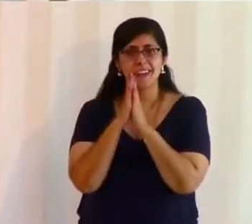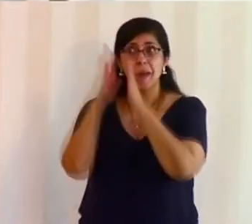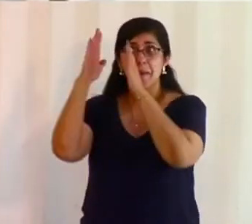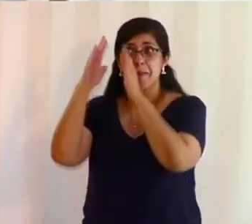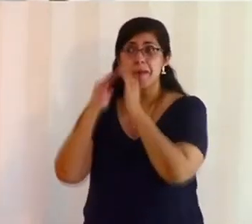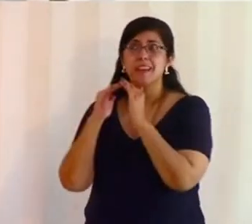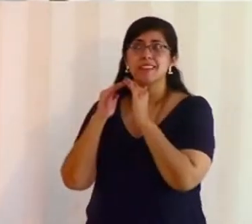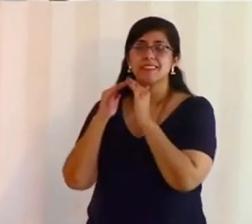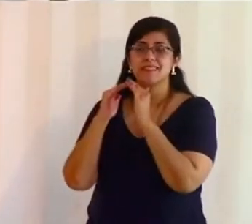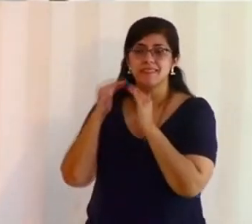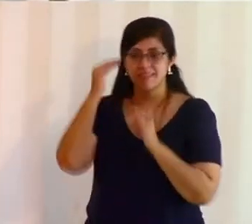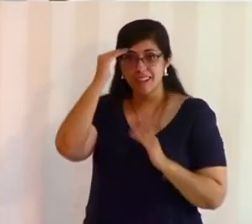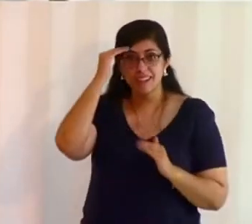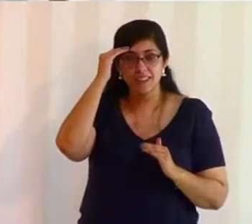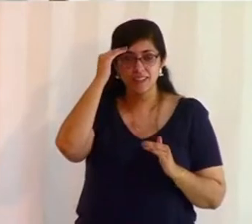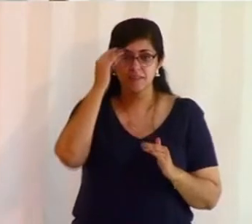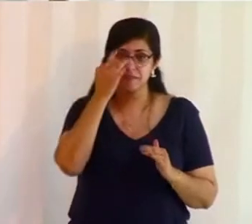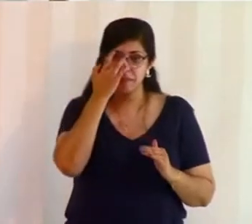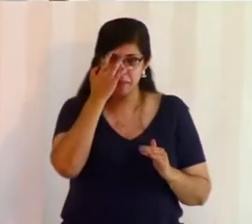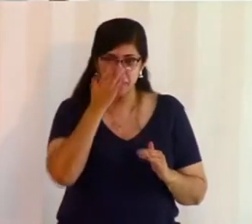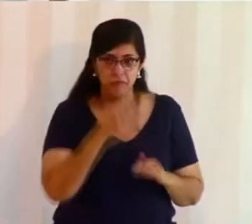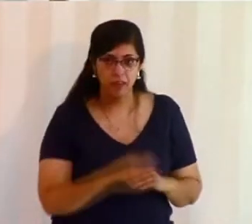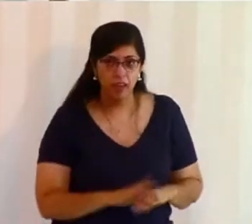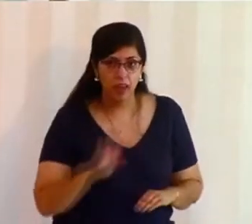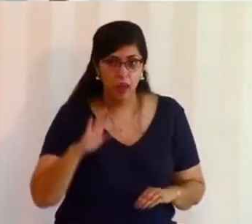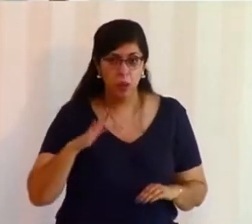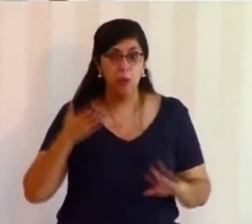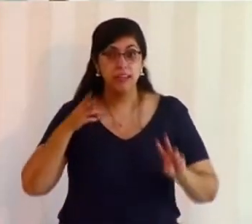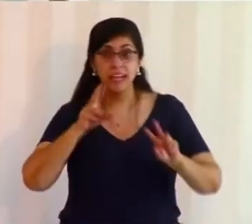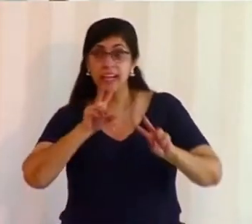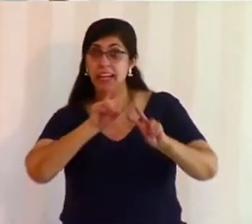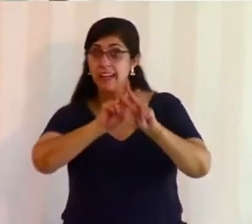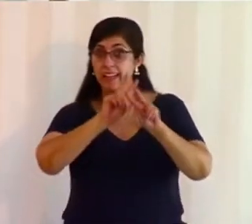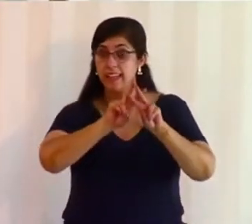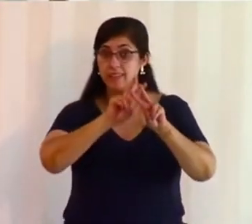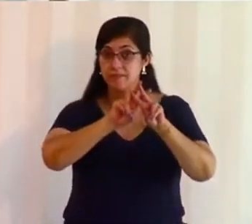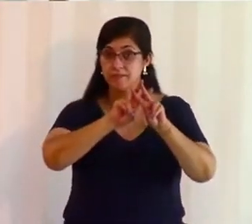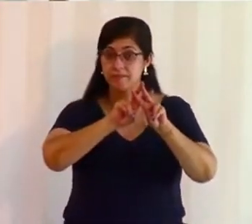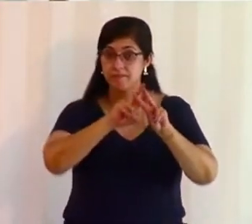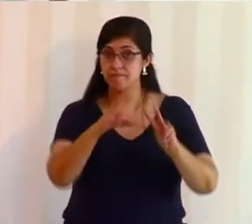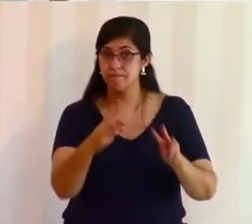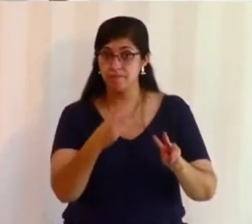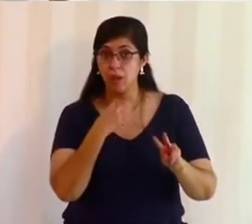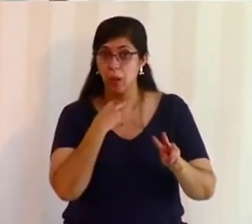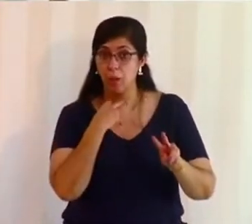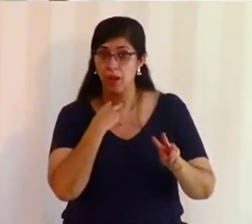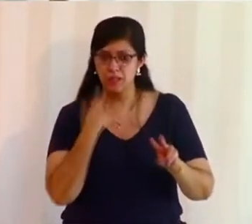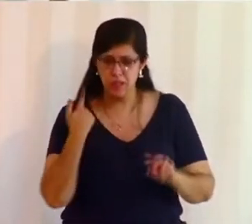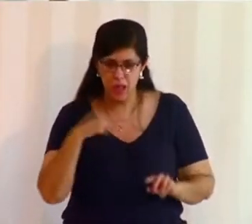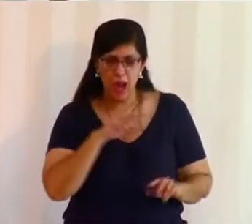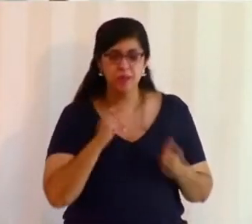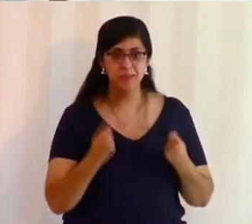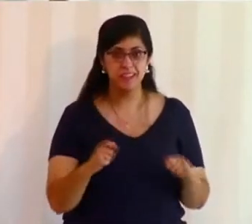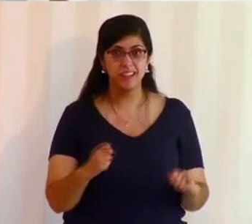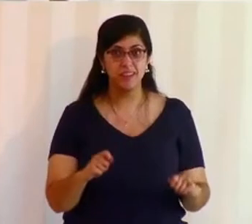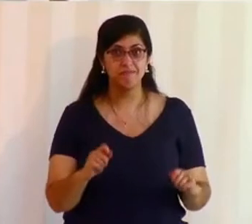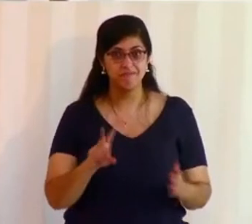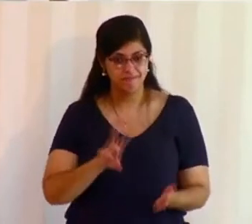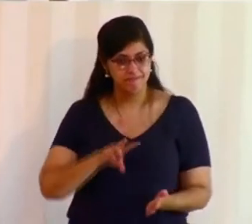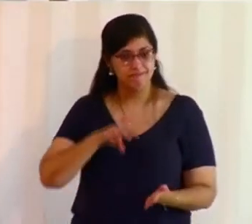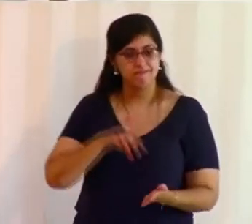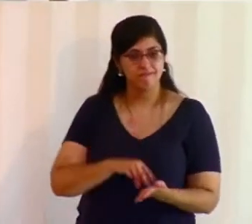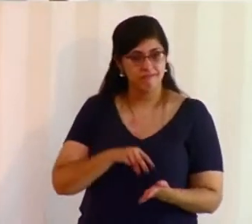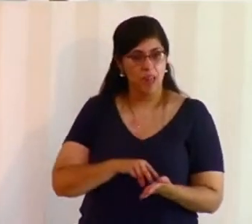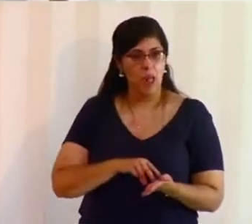não se cale, porque talvez naquela cadeia, naquele lugar onde você menos imaginaria, pode ter uma pessoa fazendo aquela pergunta: o que é que eu